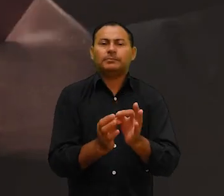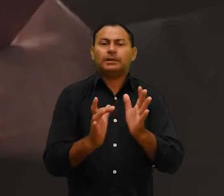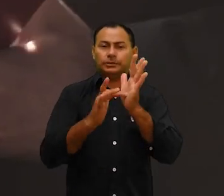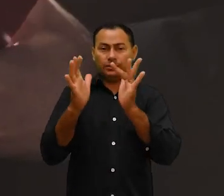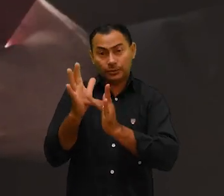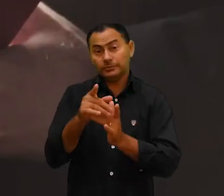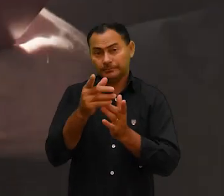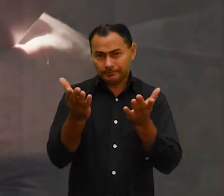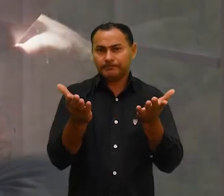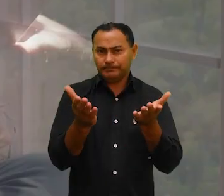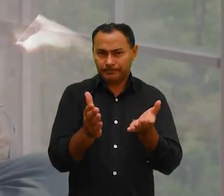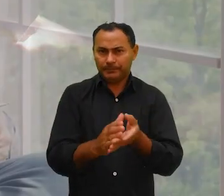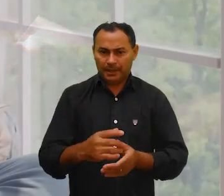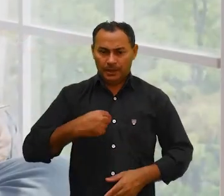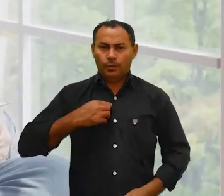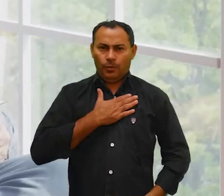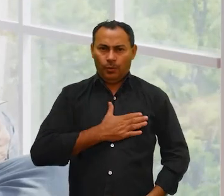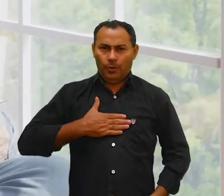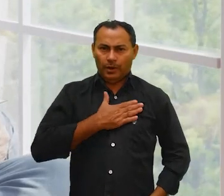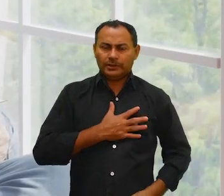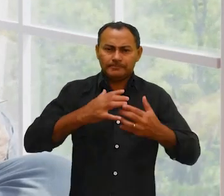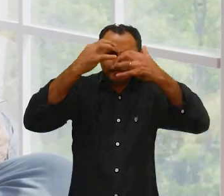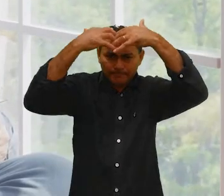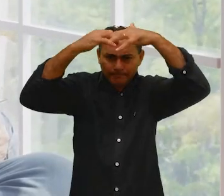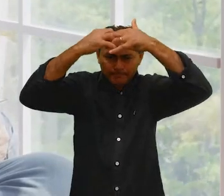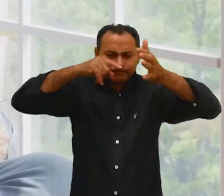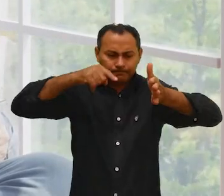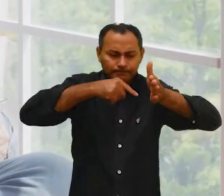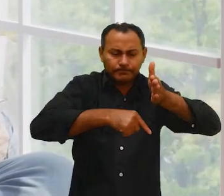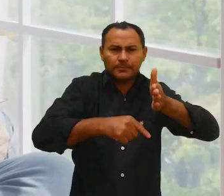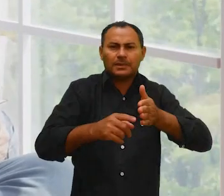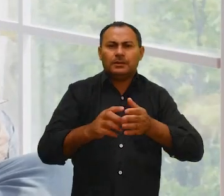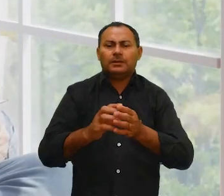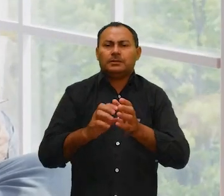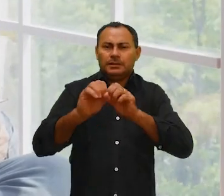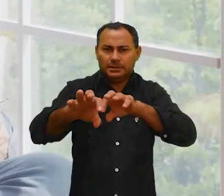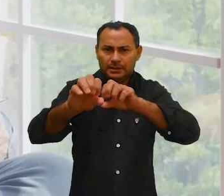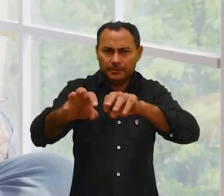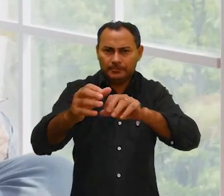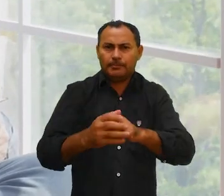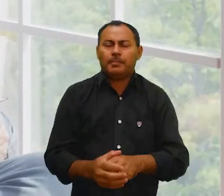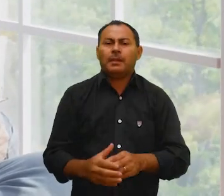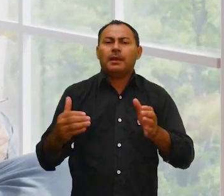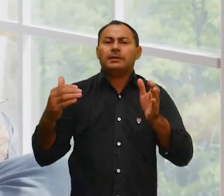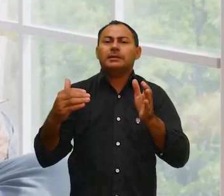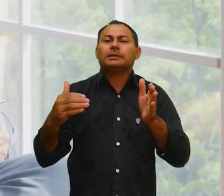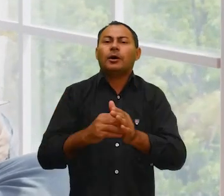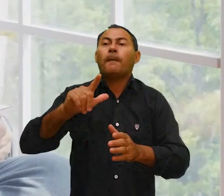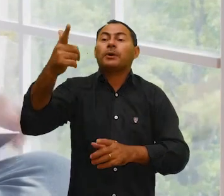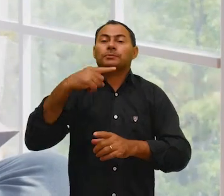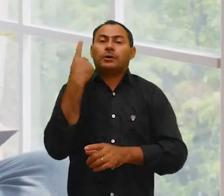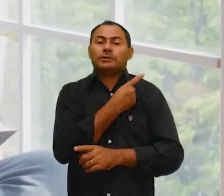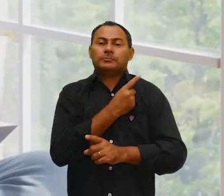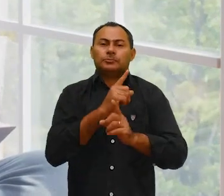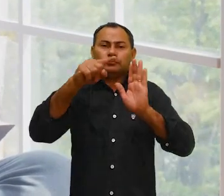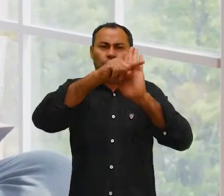para Jesus. Eu gostaria que você refletisse profundamente sobre este ensino. Até o nosso próximo